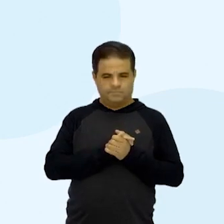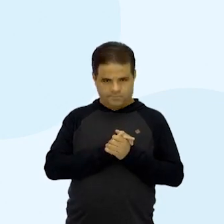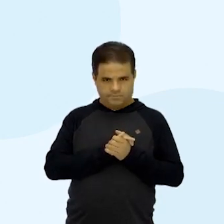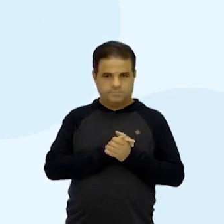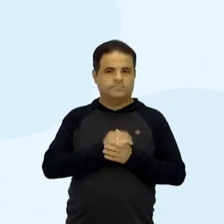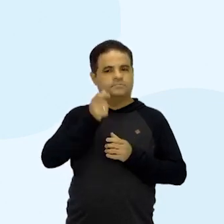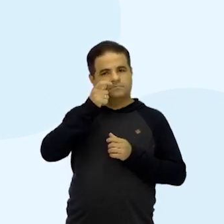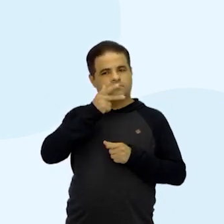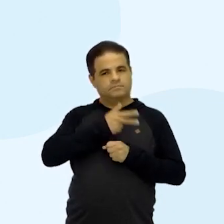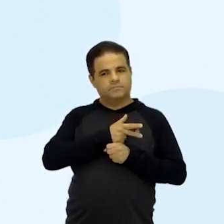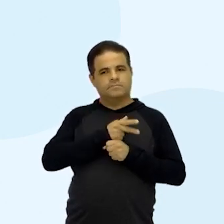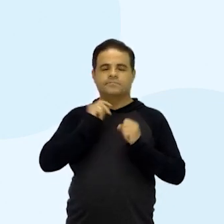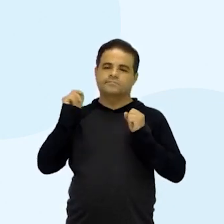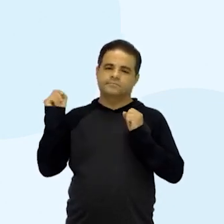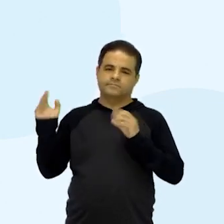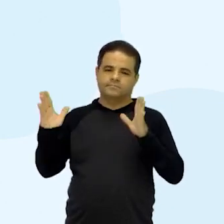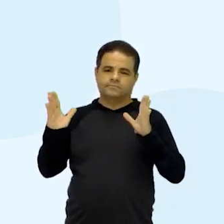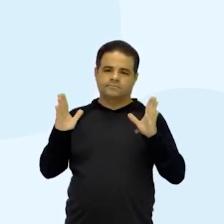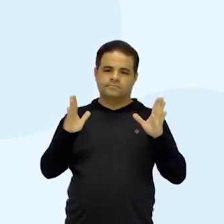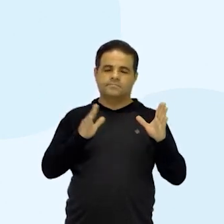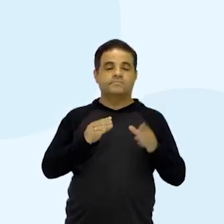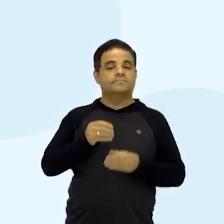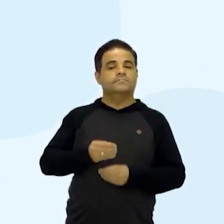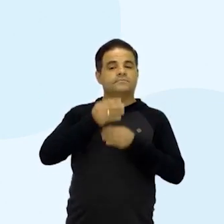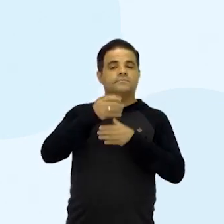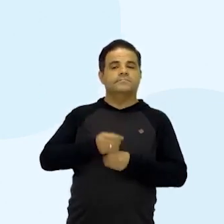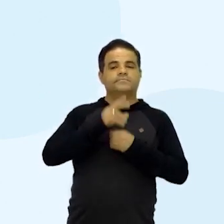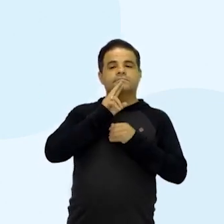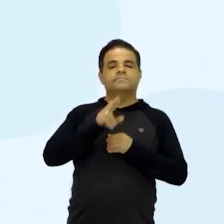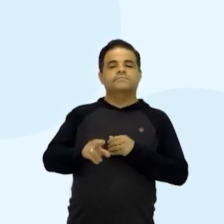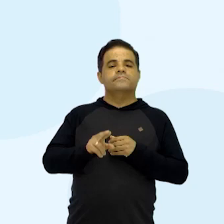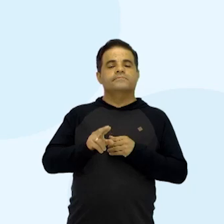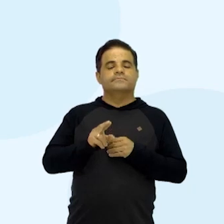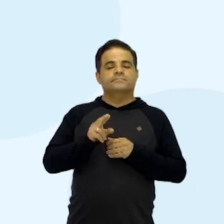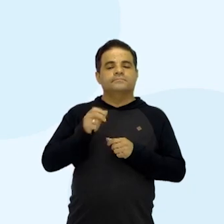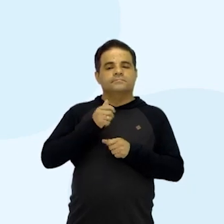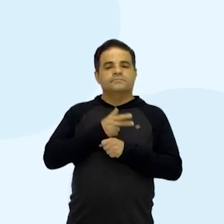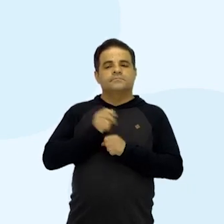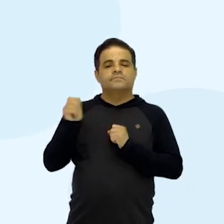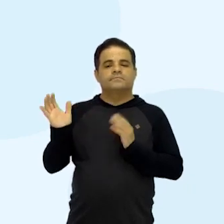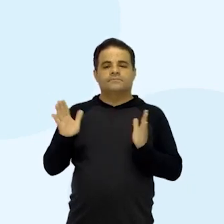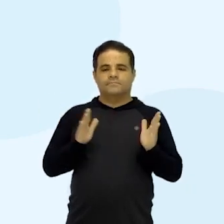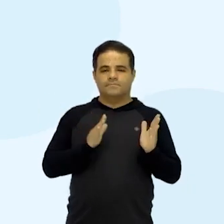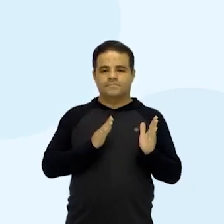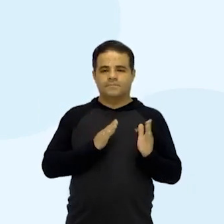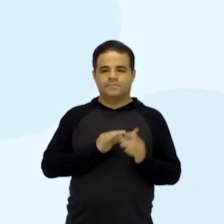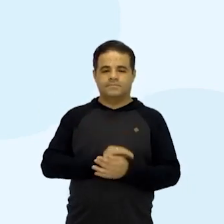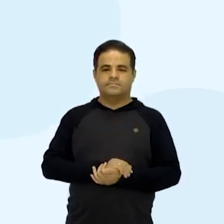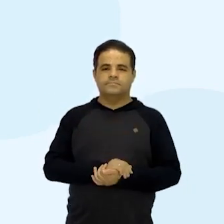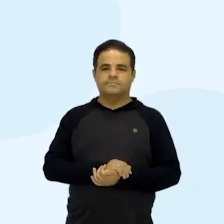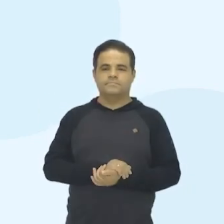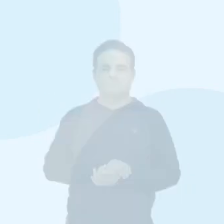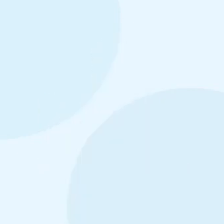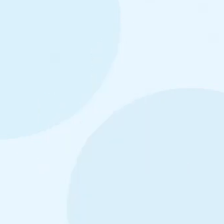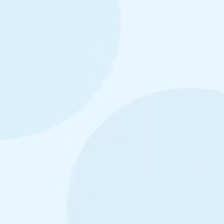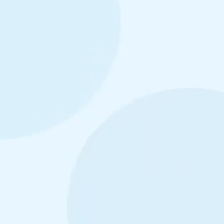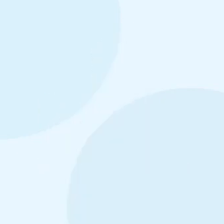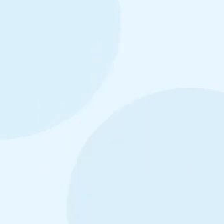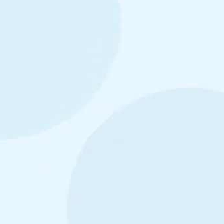there you go, video time and answer in the chat. Respondam aí no chat enquanto o vídeo está passando. E